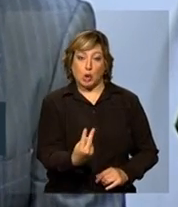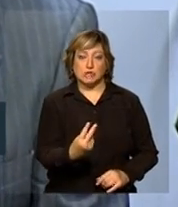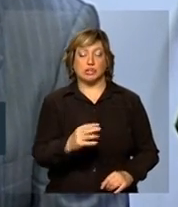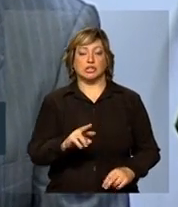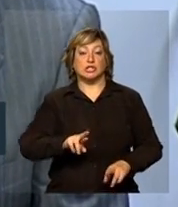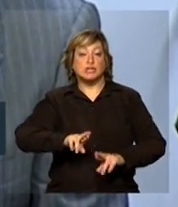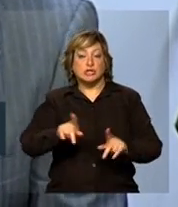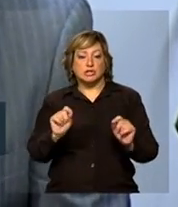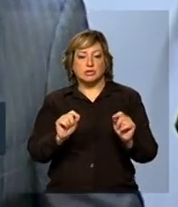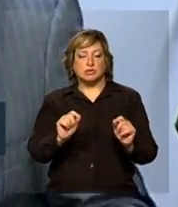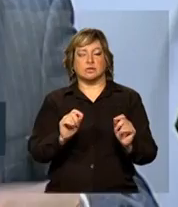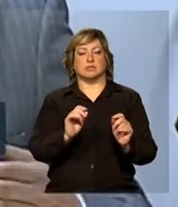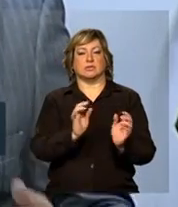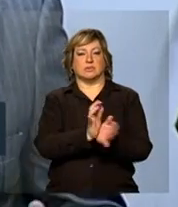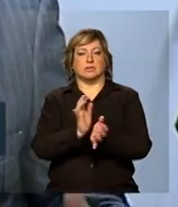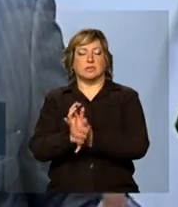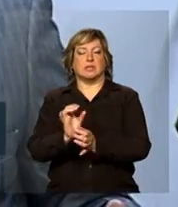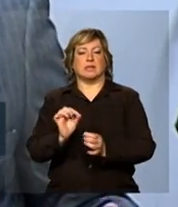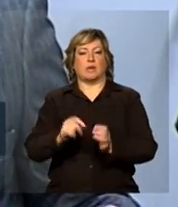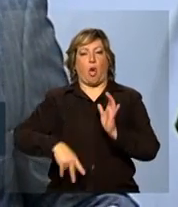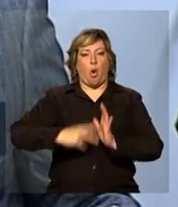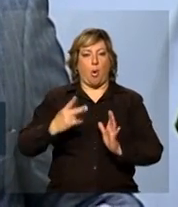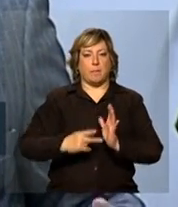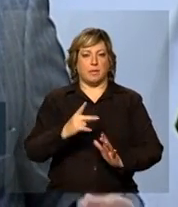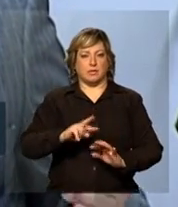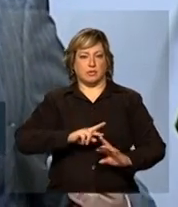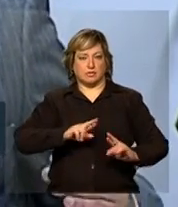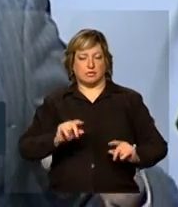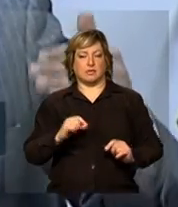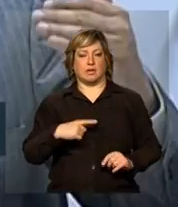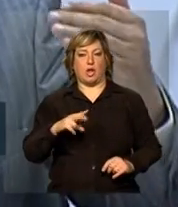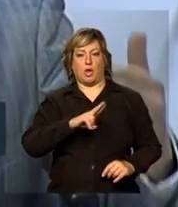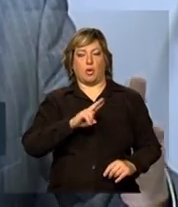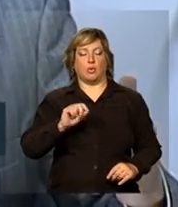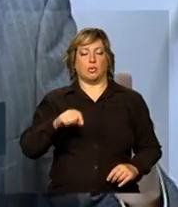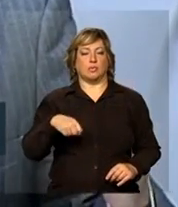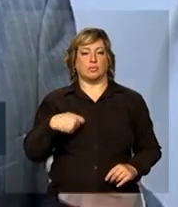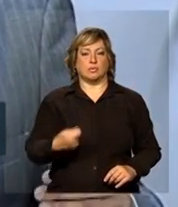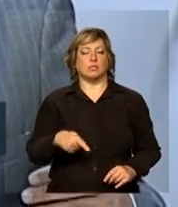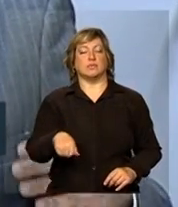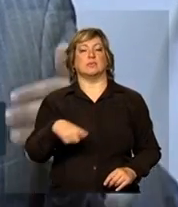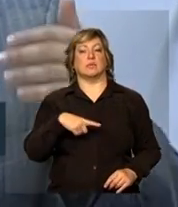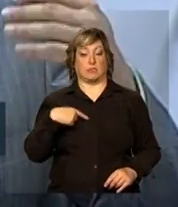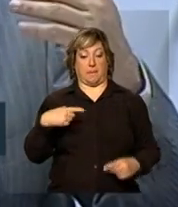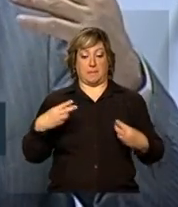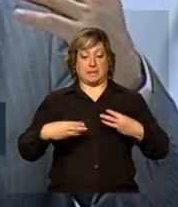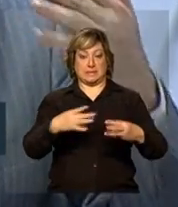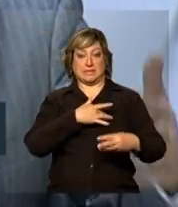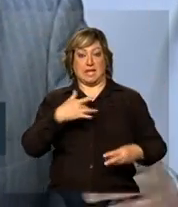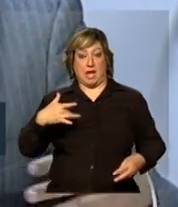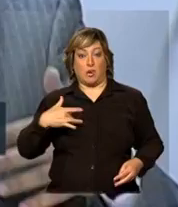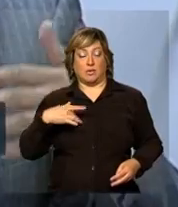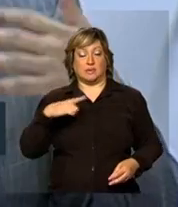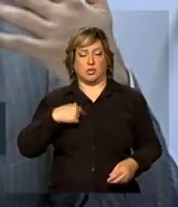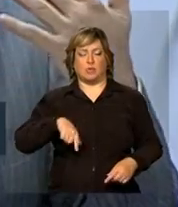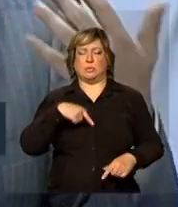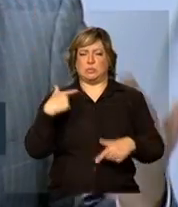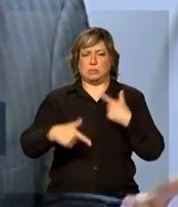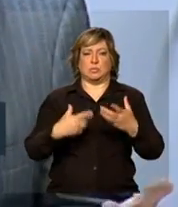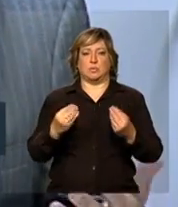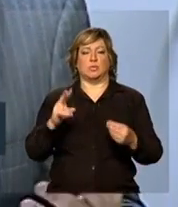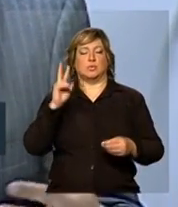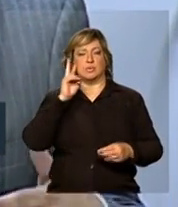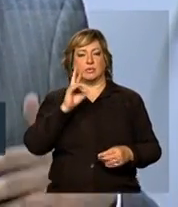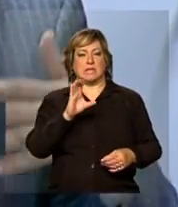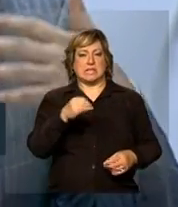último balanço, quando fazemos o balanço de 2011, chamava atenção para o Ministério da Saúde. Nós fizemos uma grande ação com